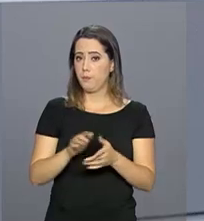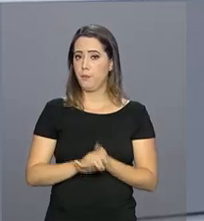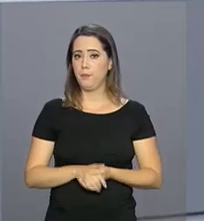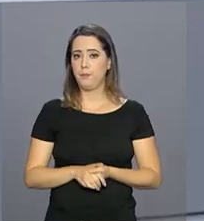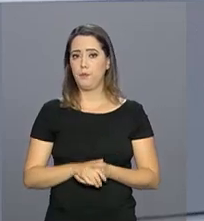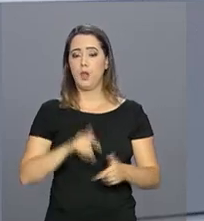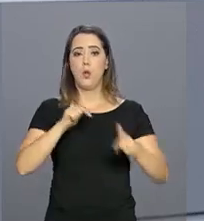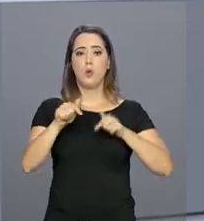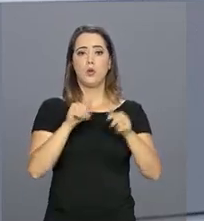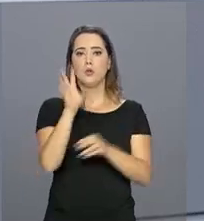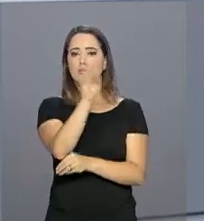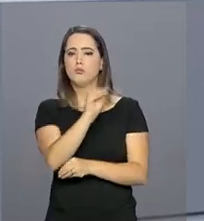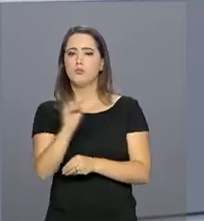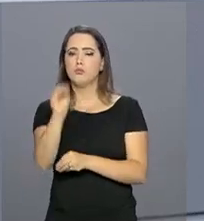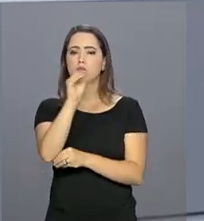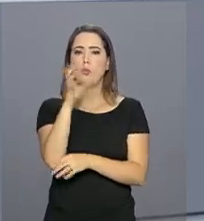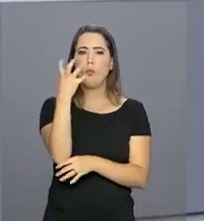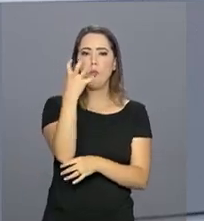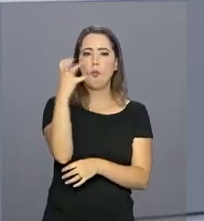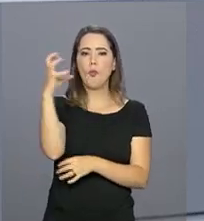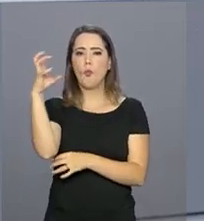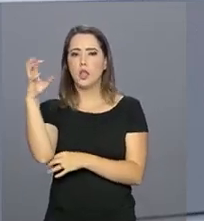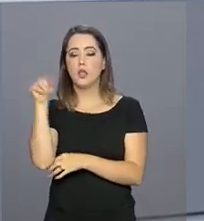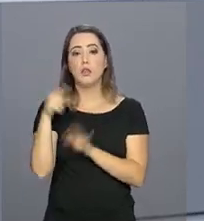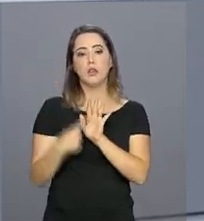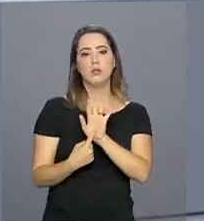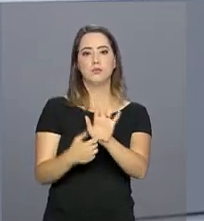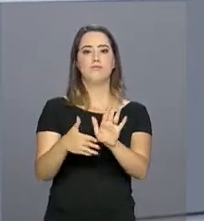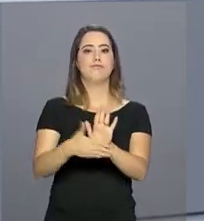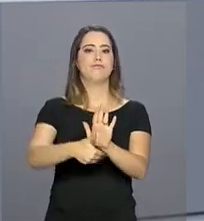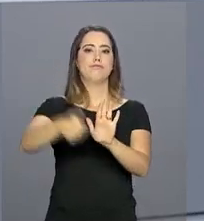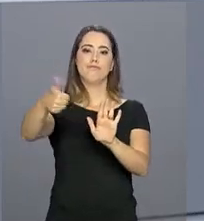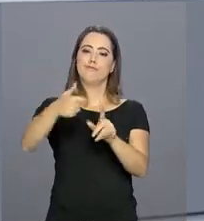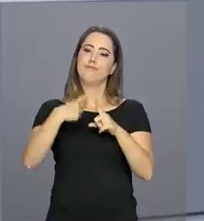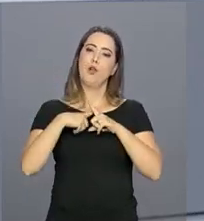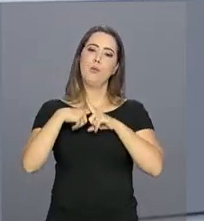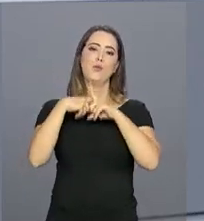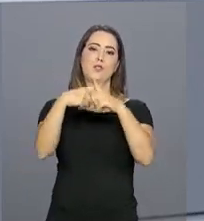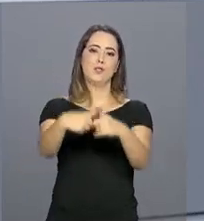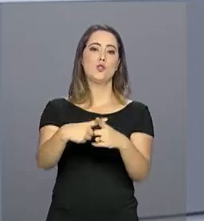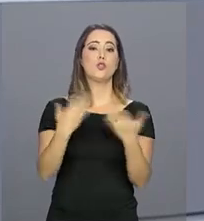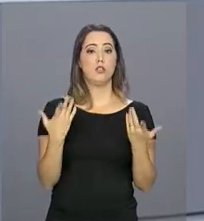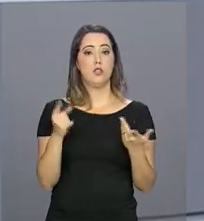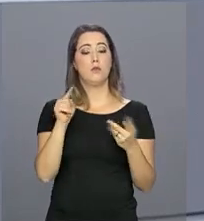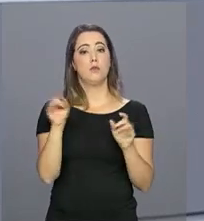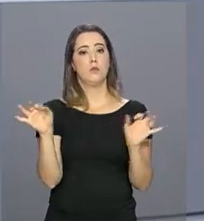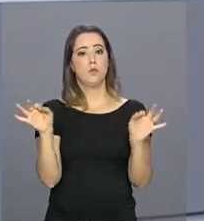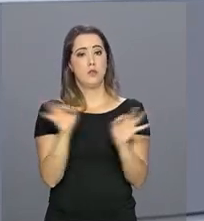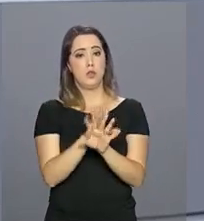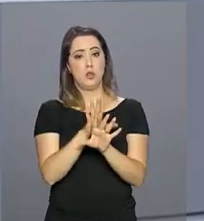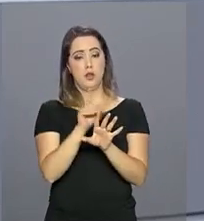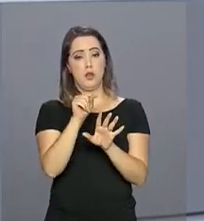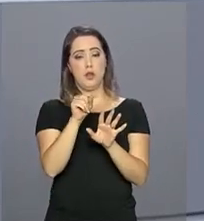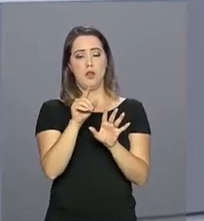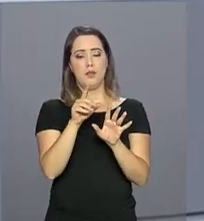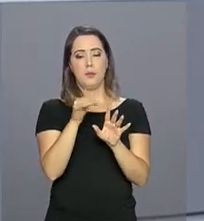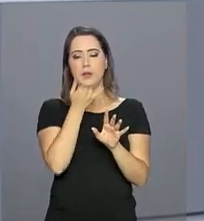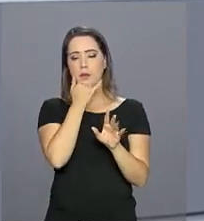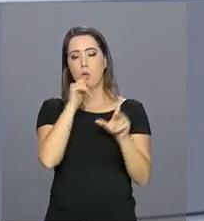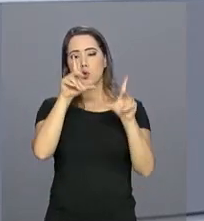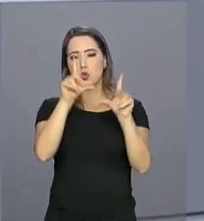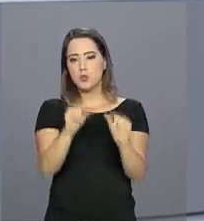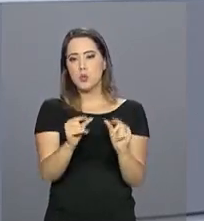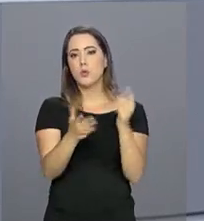o trabalho de preservação do cerrado mostra resultados positivos o desmatamento do bioma caiu nos últimos dois